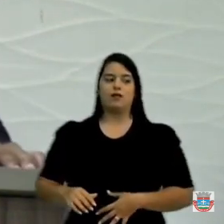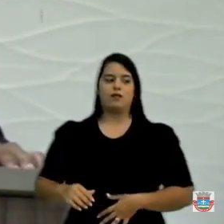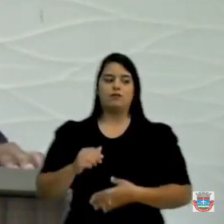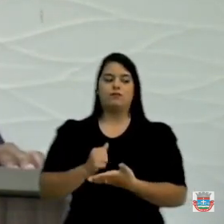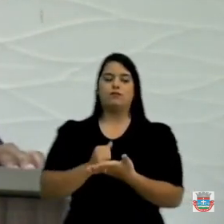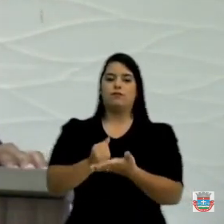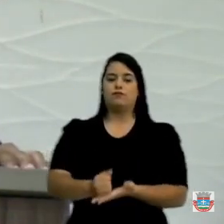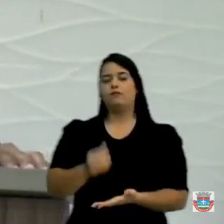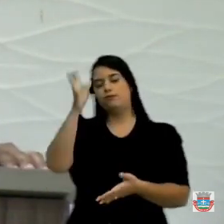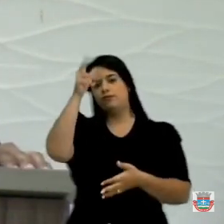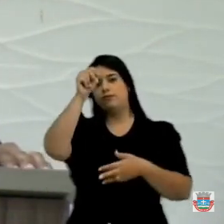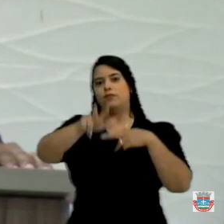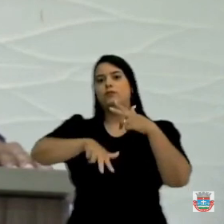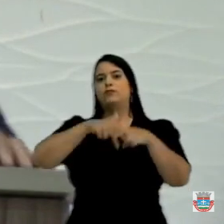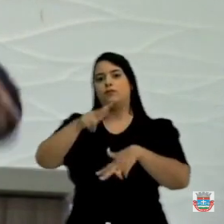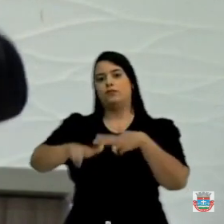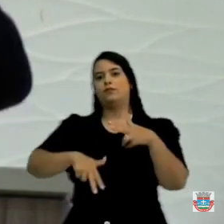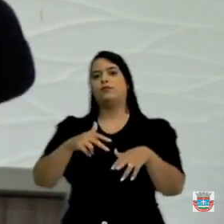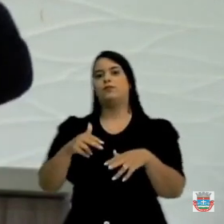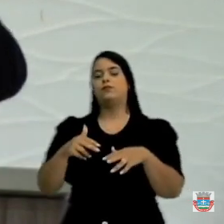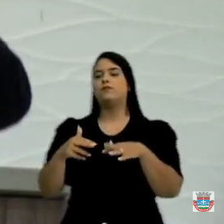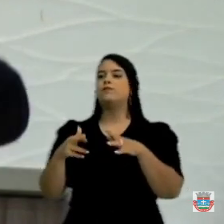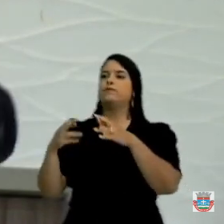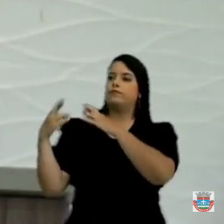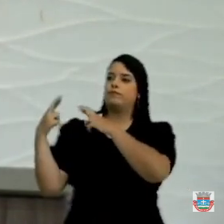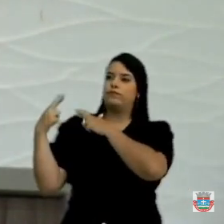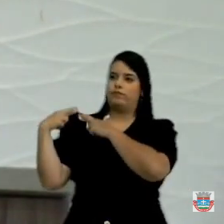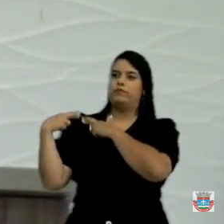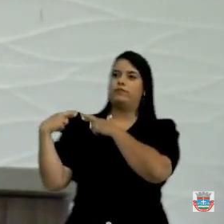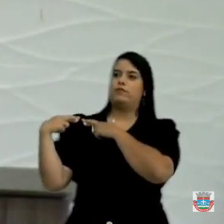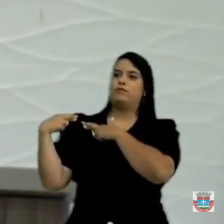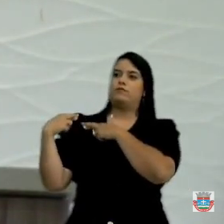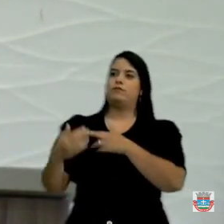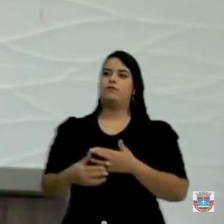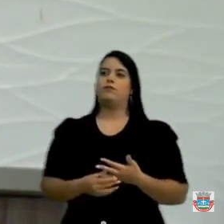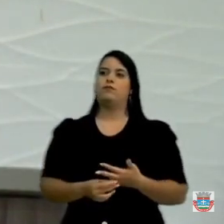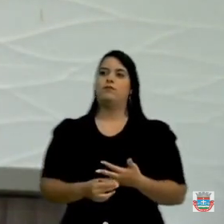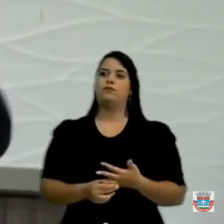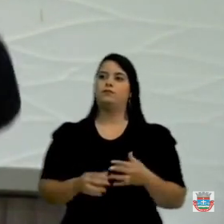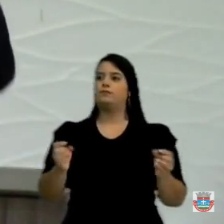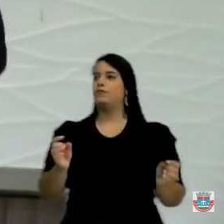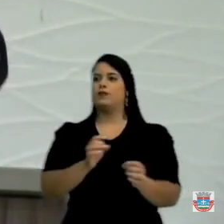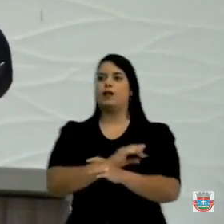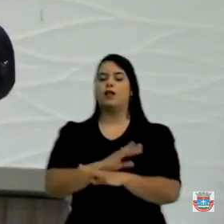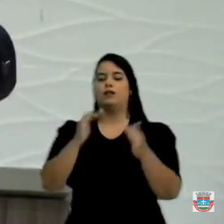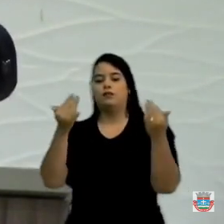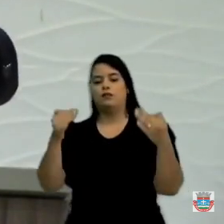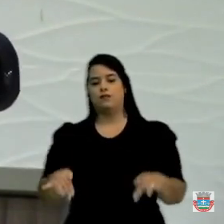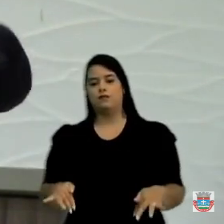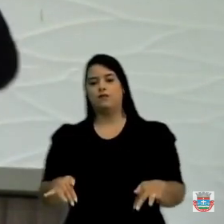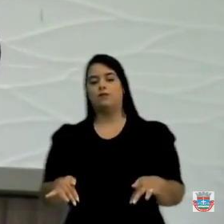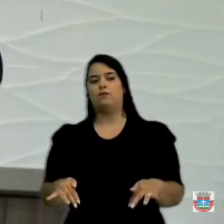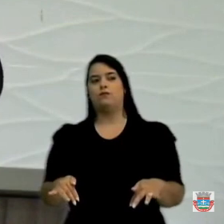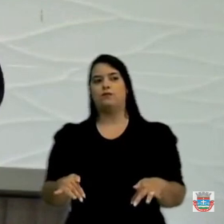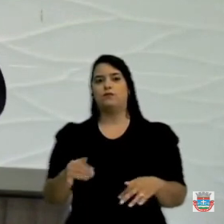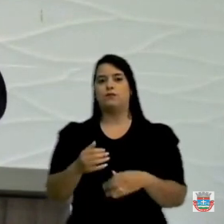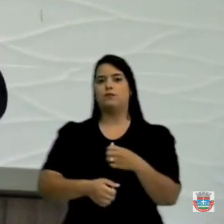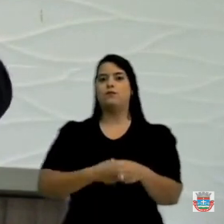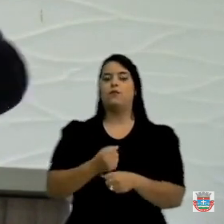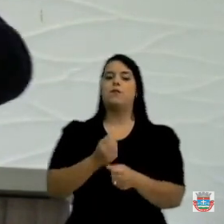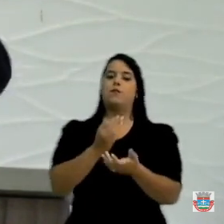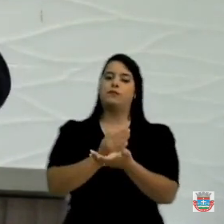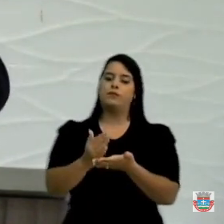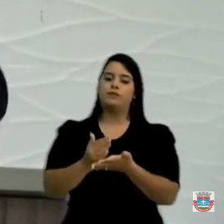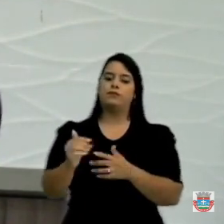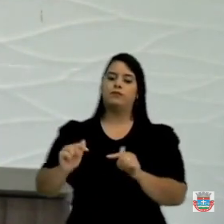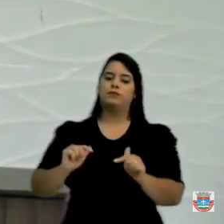tem compromisso com São Bento do Una. Se vamos terminar o final do ano aqui e começando já trabalhando no ano seguinte,